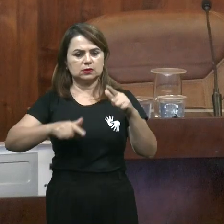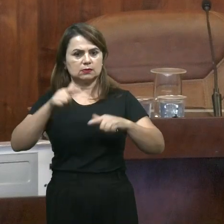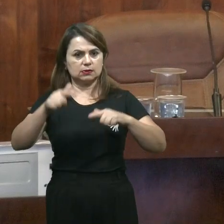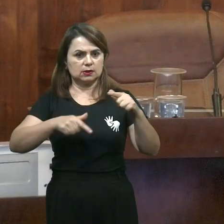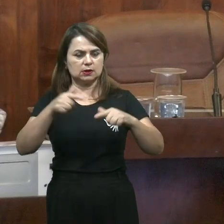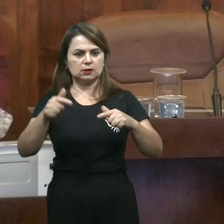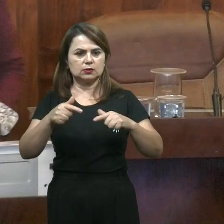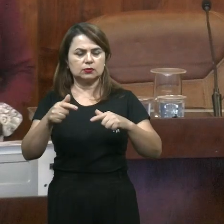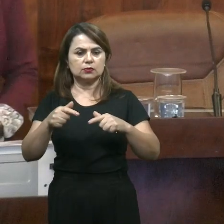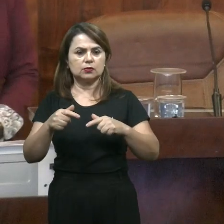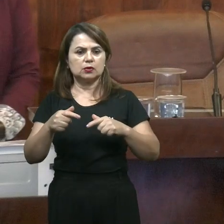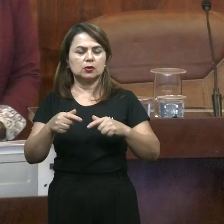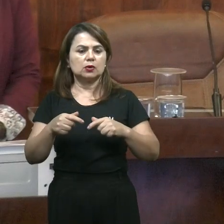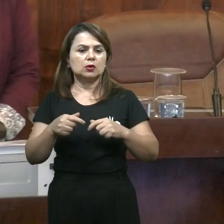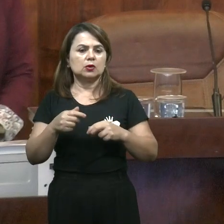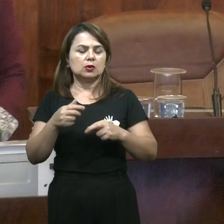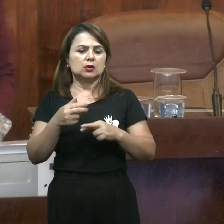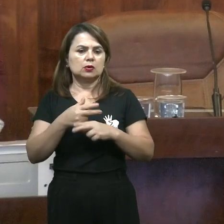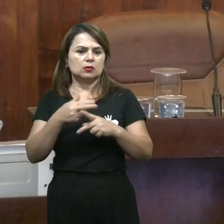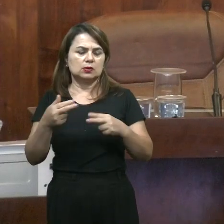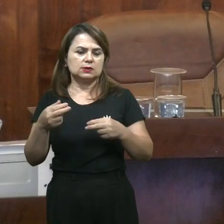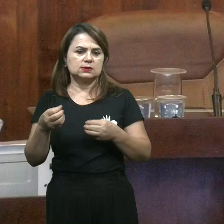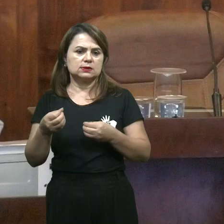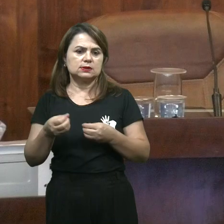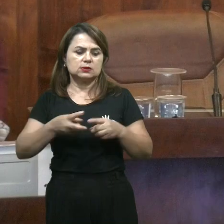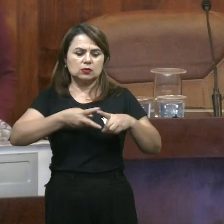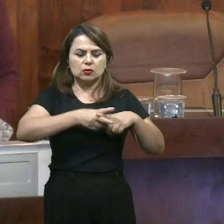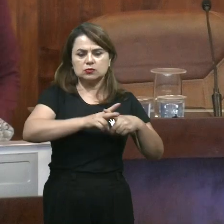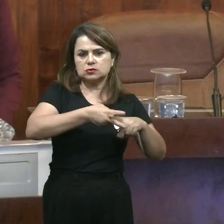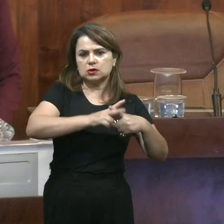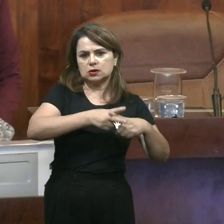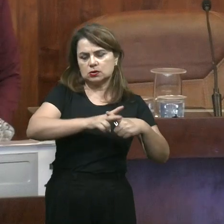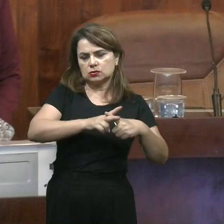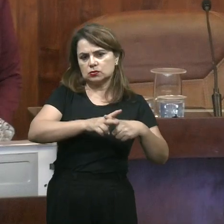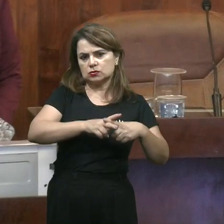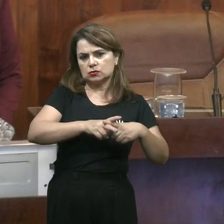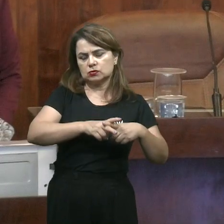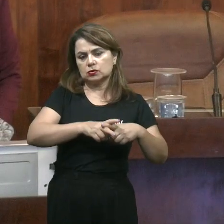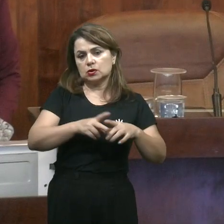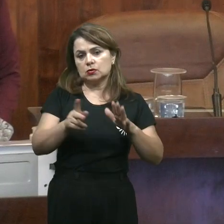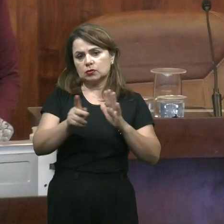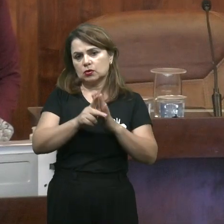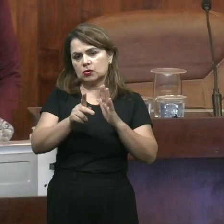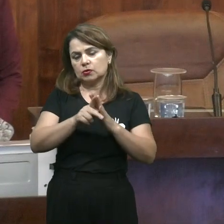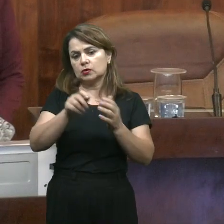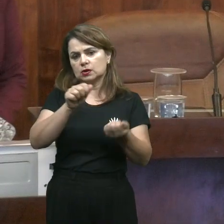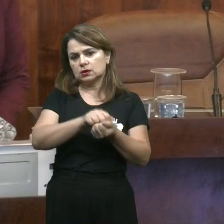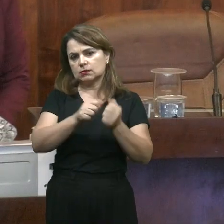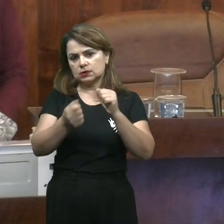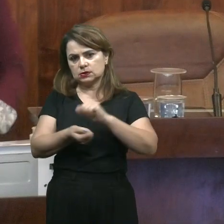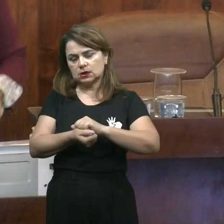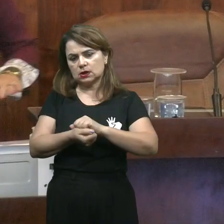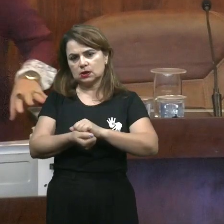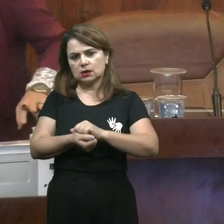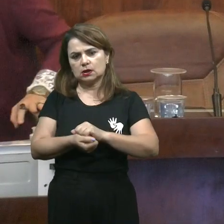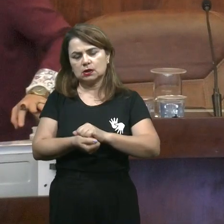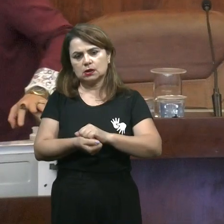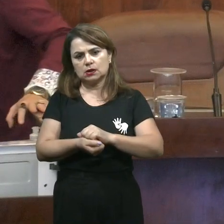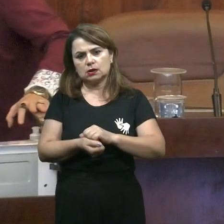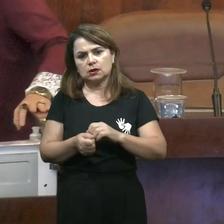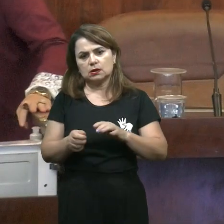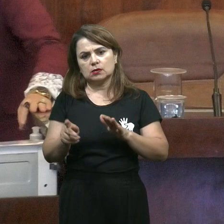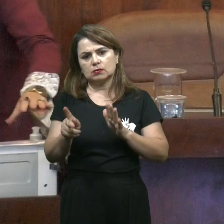fornecimento de materiais para manutenção preventiva e corretiva, adequações, adaptação, adaptação,